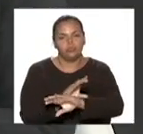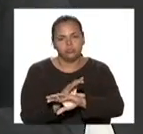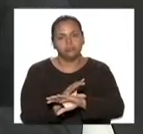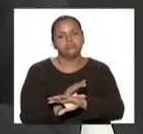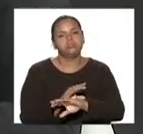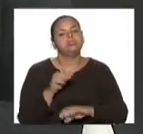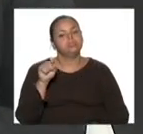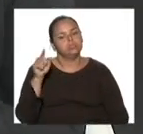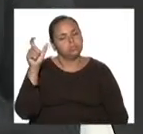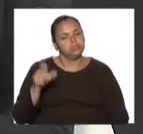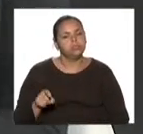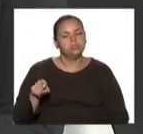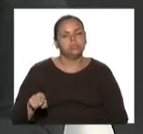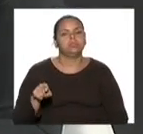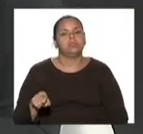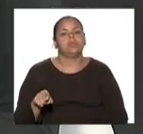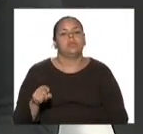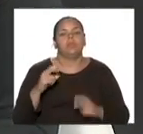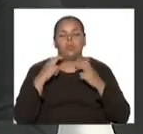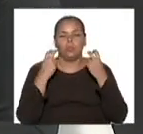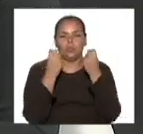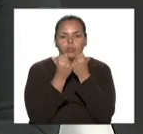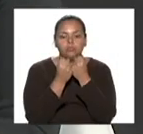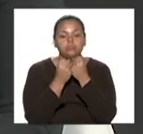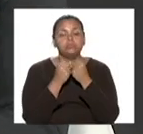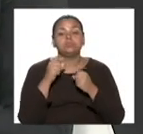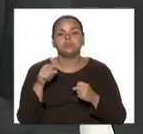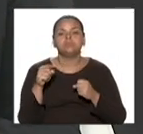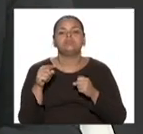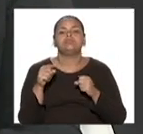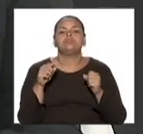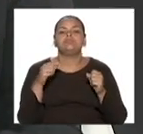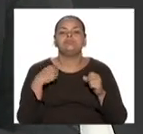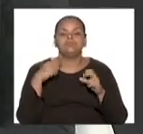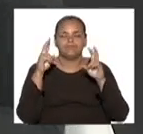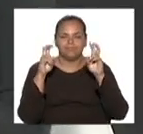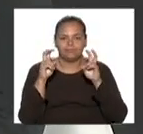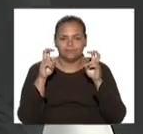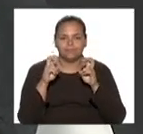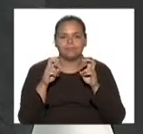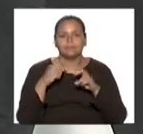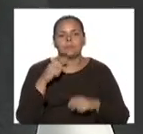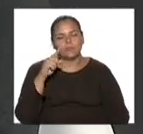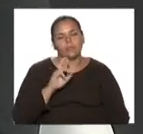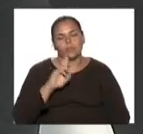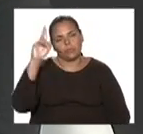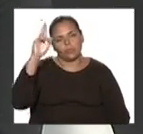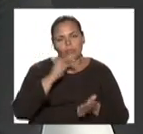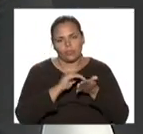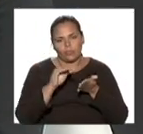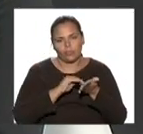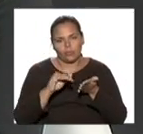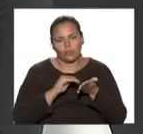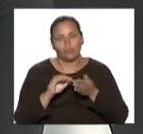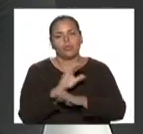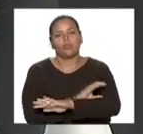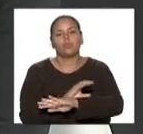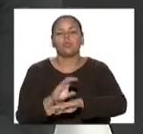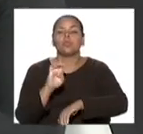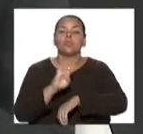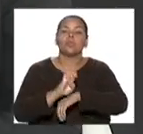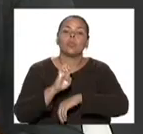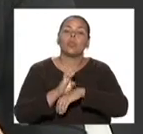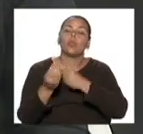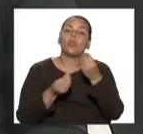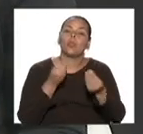à cultura e o senhor levou através da comissão essas demandas para o secretário de Cultura do Estado.